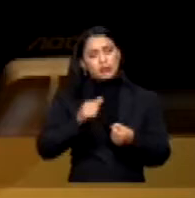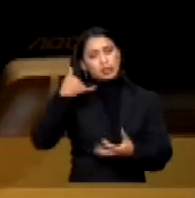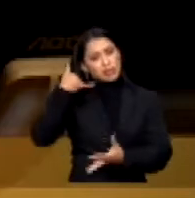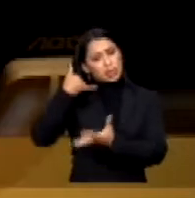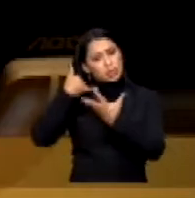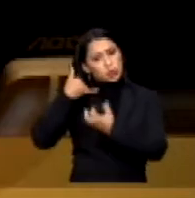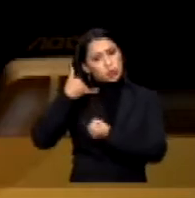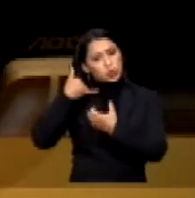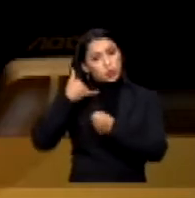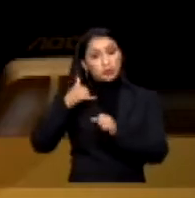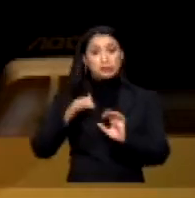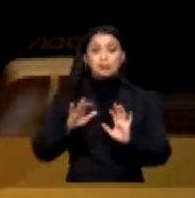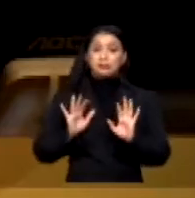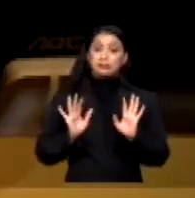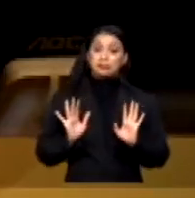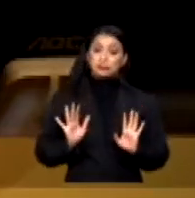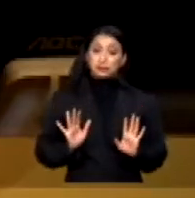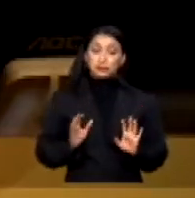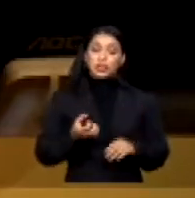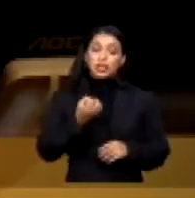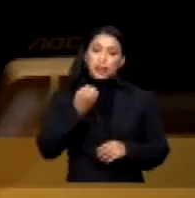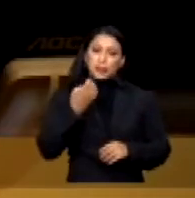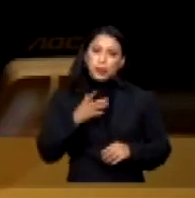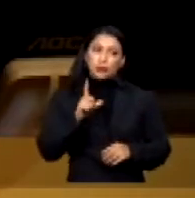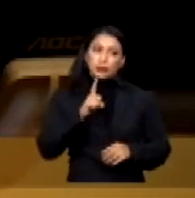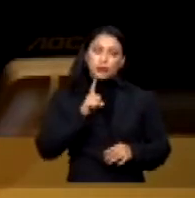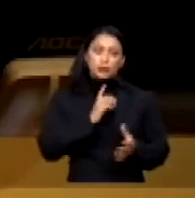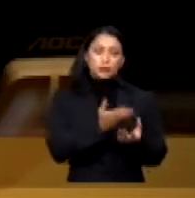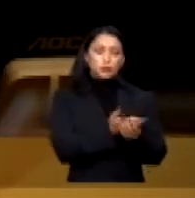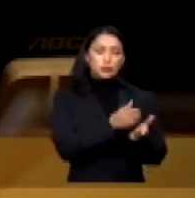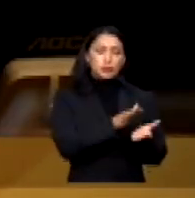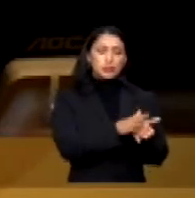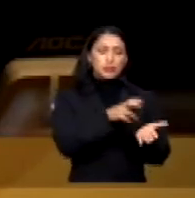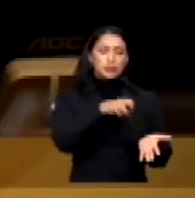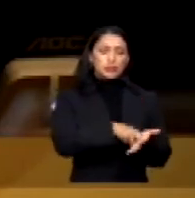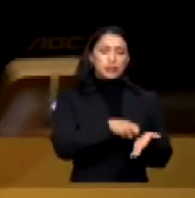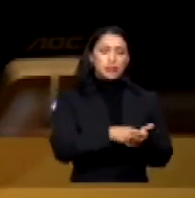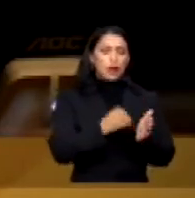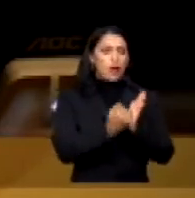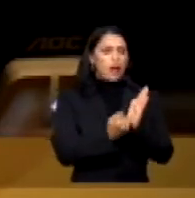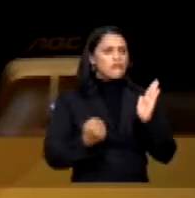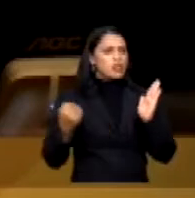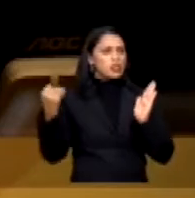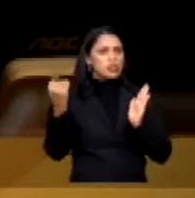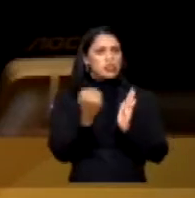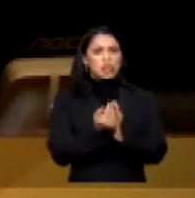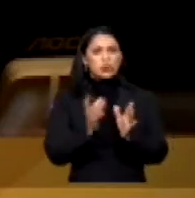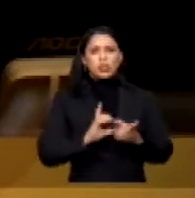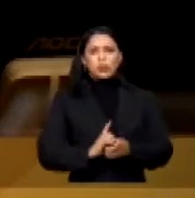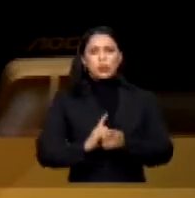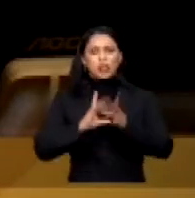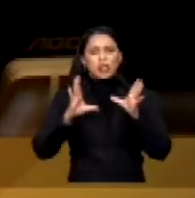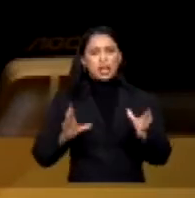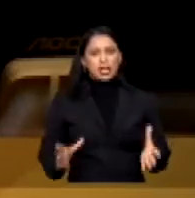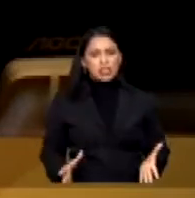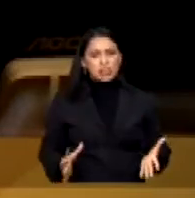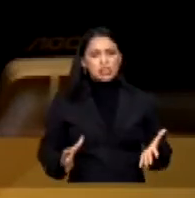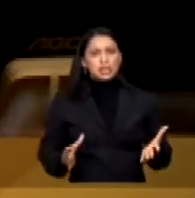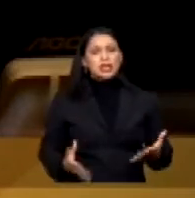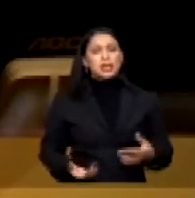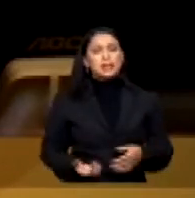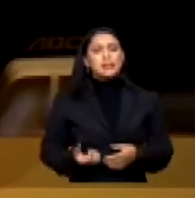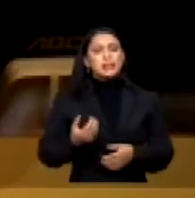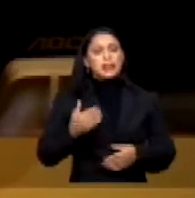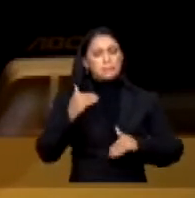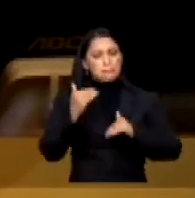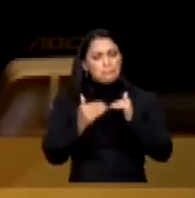telefônicas. Felizmente, temos um processo penal avançado, uma democracia madura e um